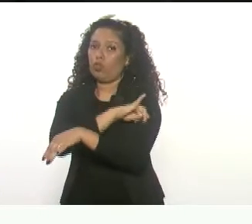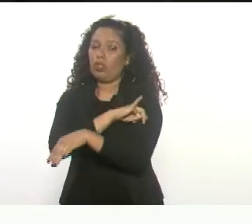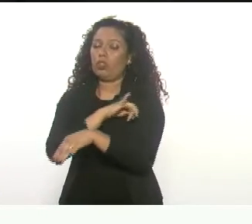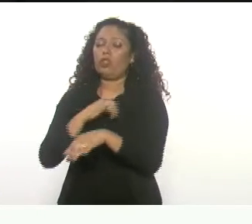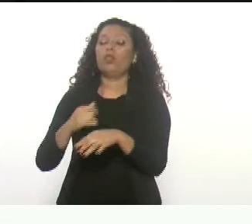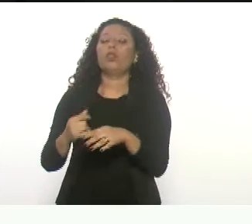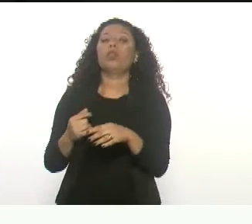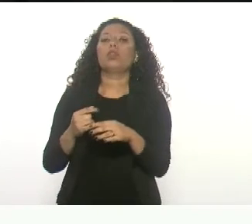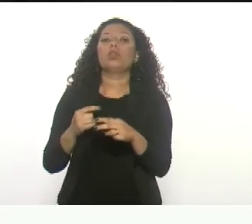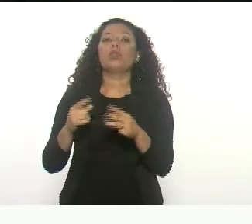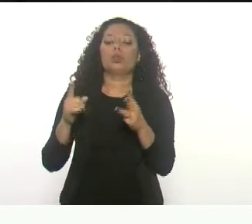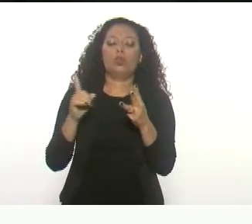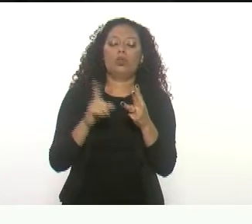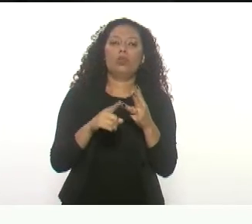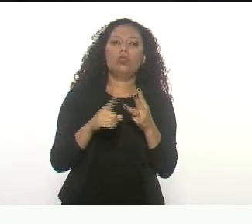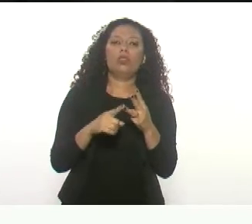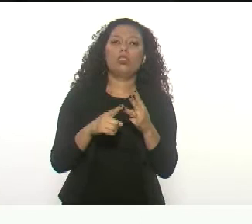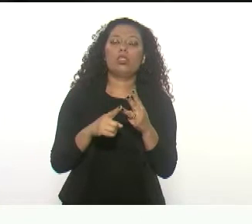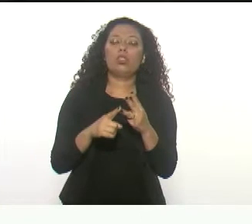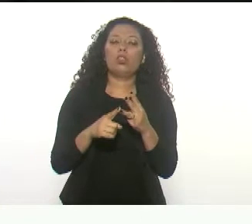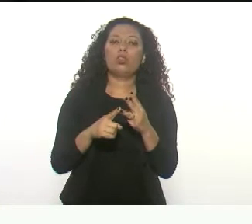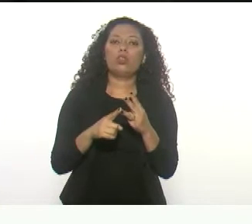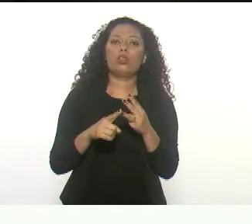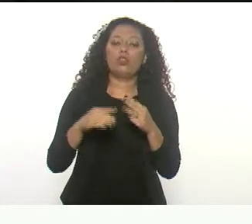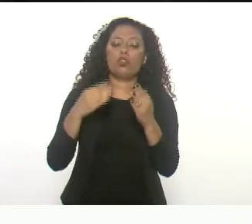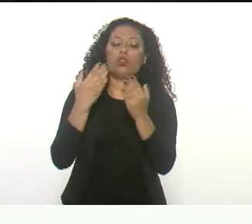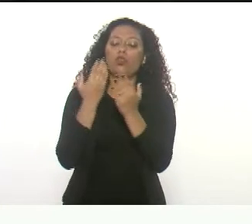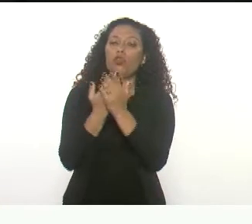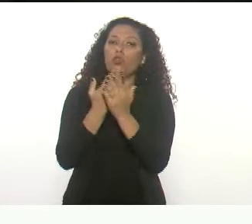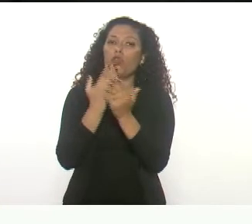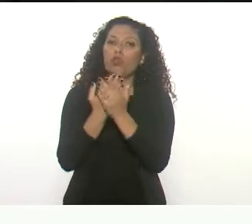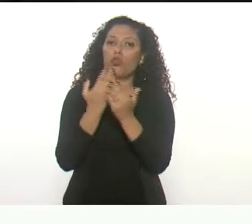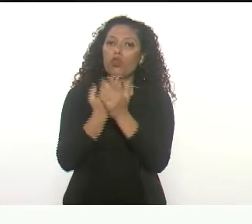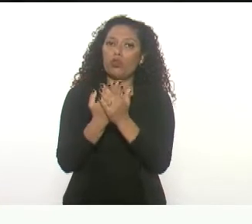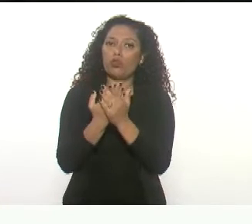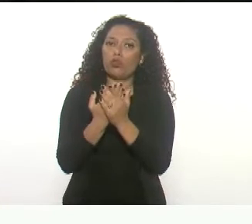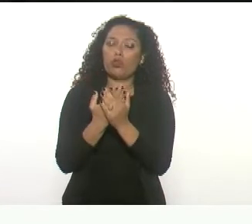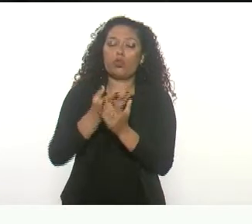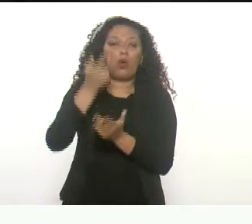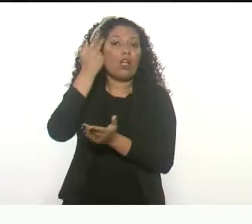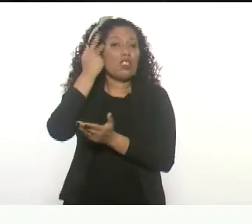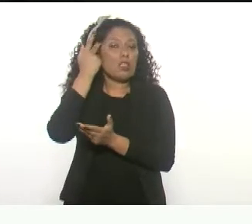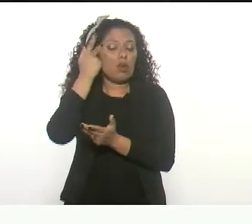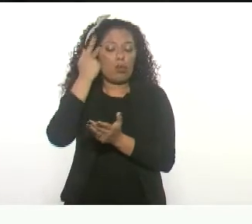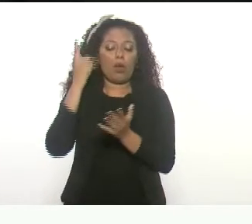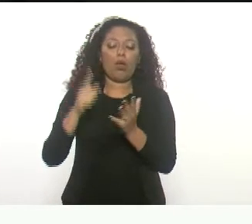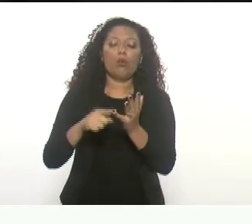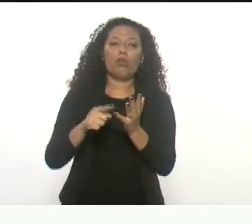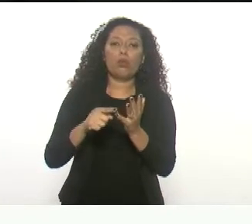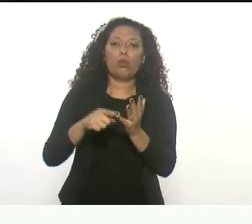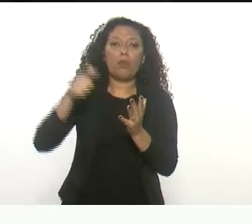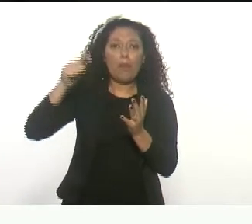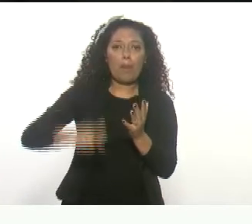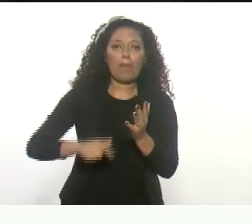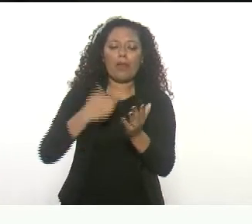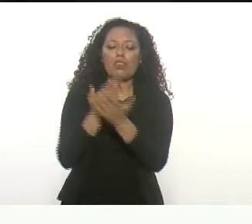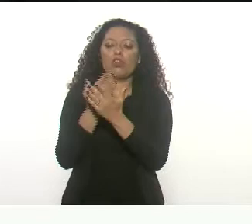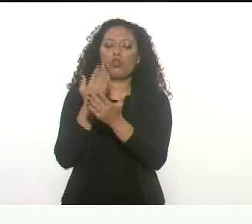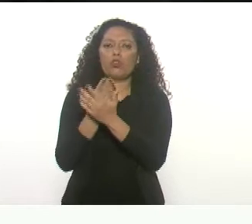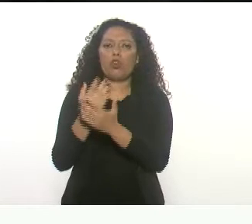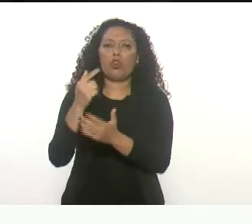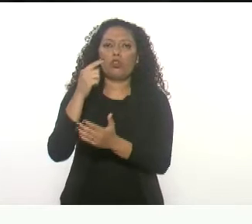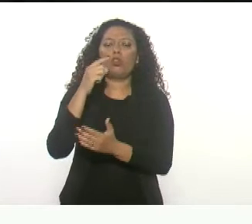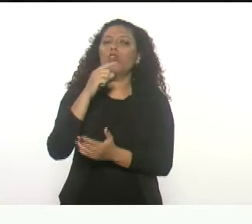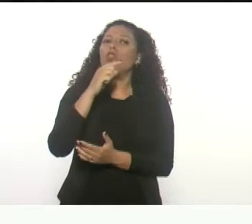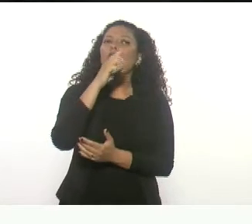coordenei, durante um pequeno período, o Programa Escola em Tempo Integral ETI do Estado de São Paulo, o programa Mais Educação do Governo Federal, e